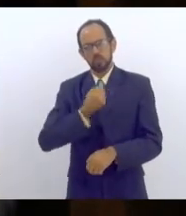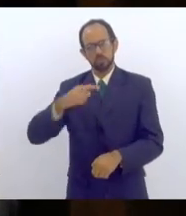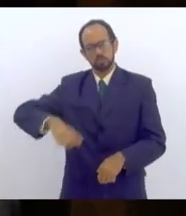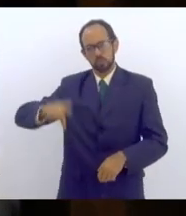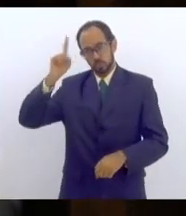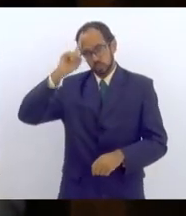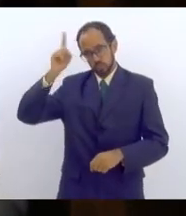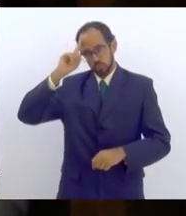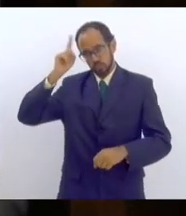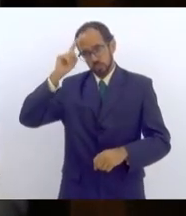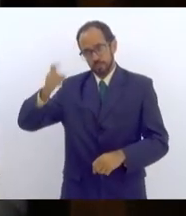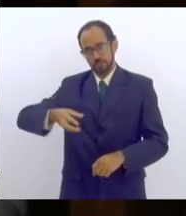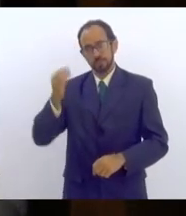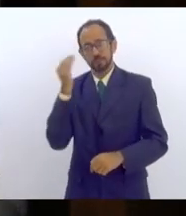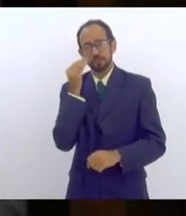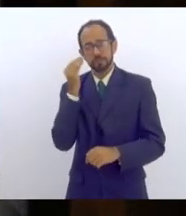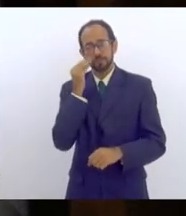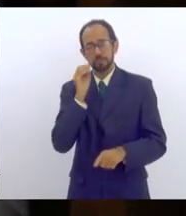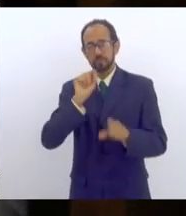tenta